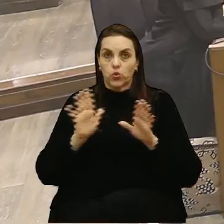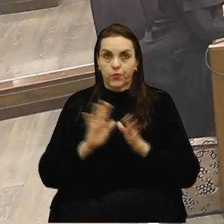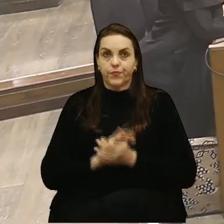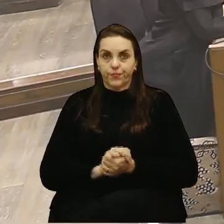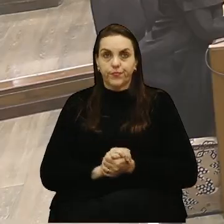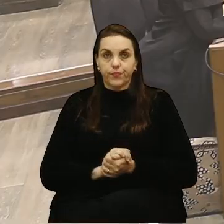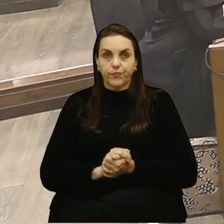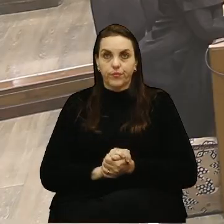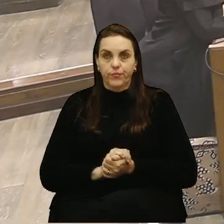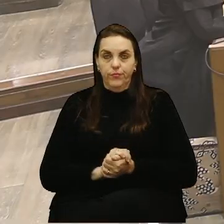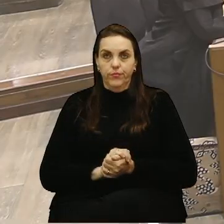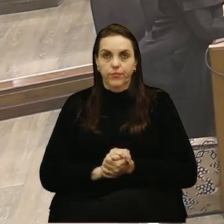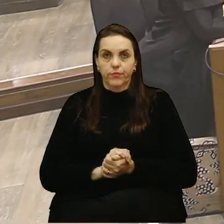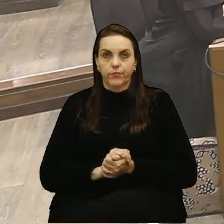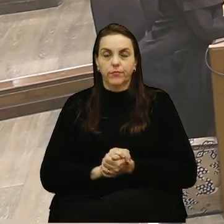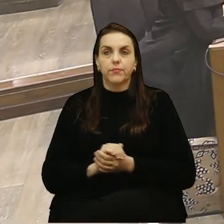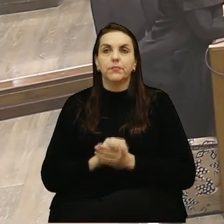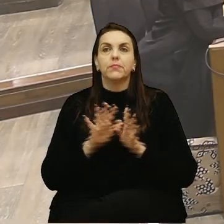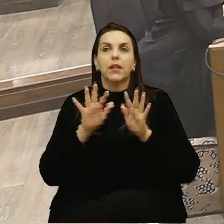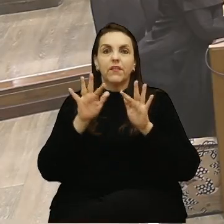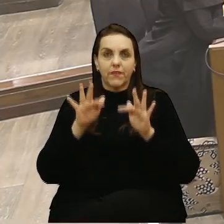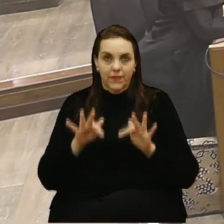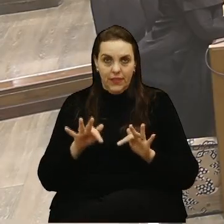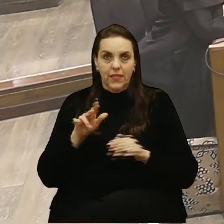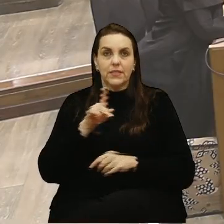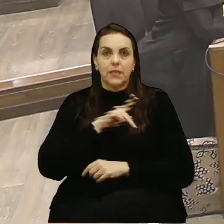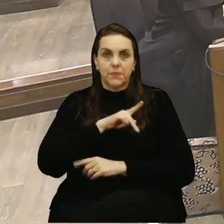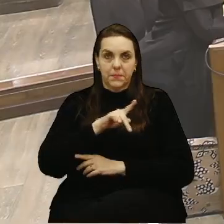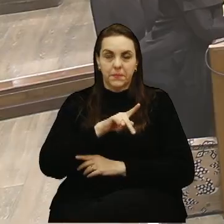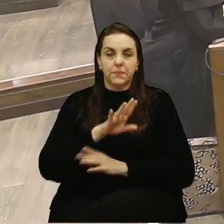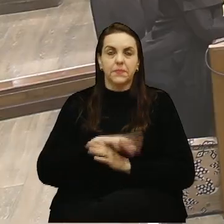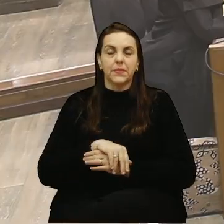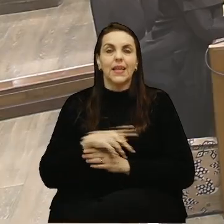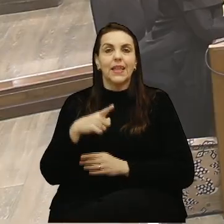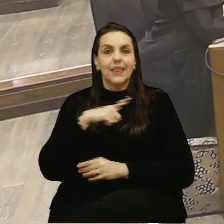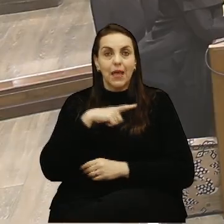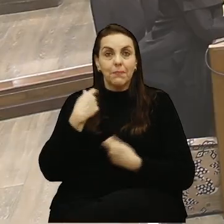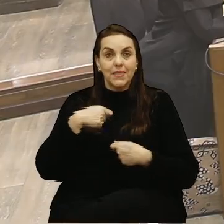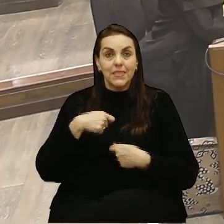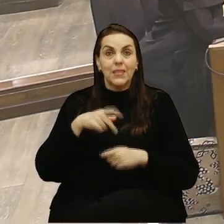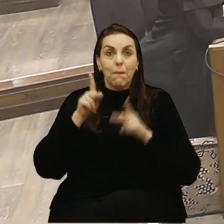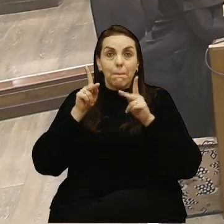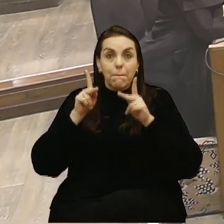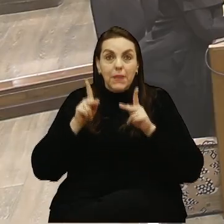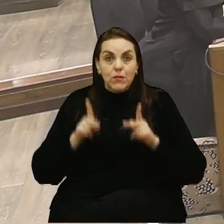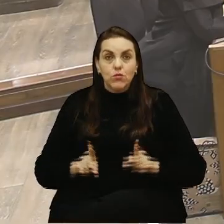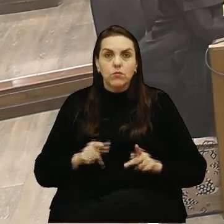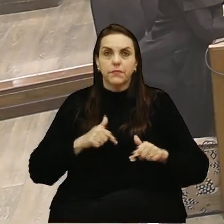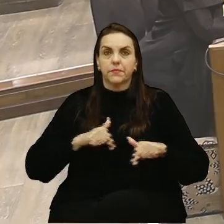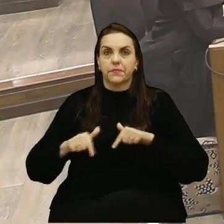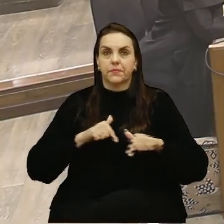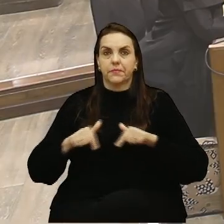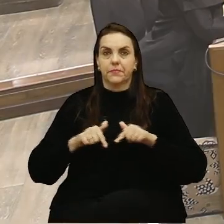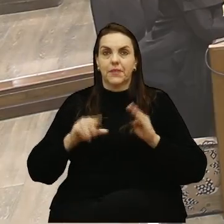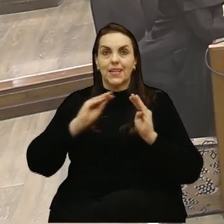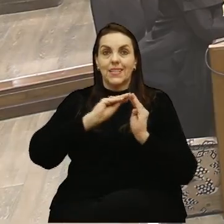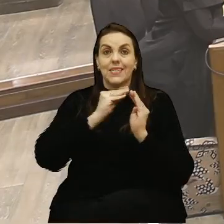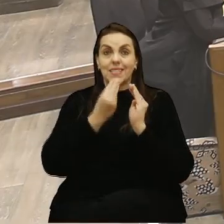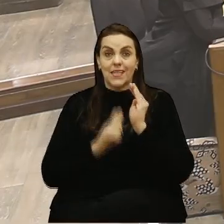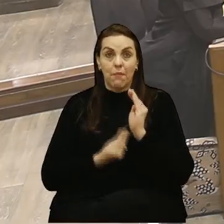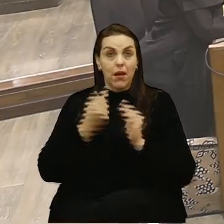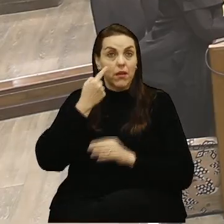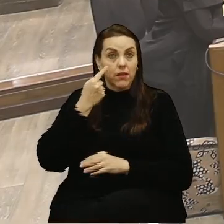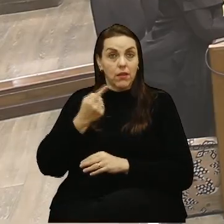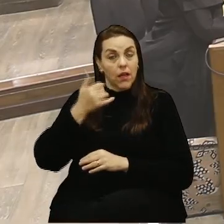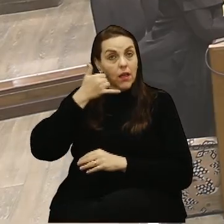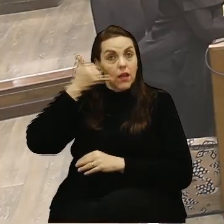vereadora. Para finalizar, senhor presidente, tem que ter gente para trabalhar. Se a gente for olhar para o SAMAI, temos um problema com o SAMAI, ligamos para o SAMAI e